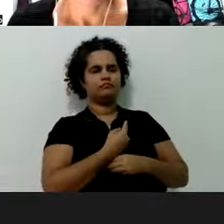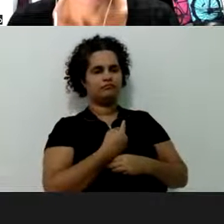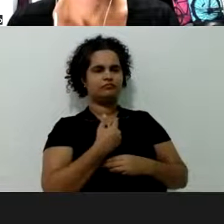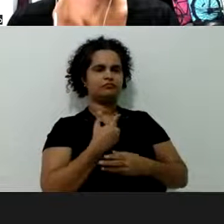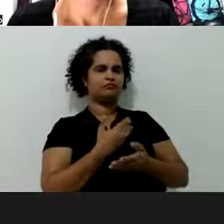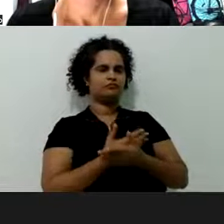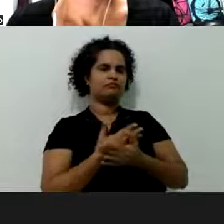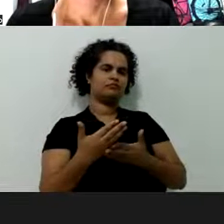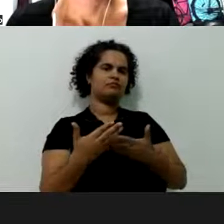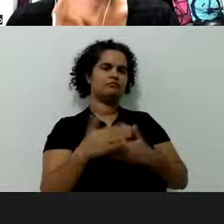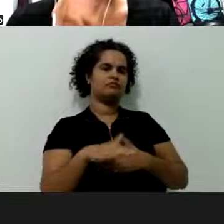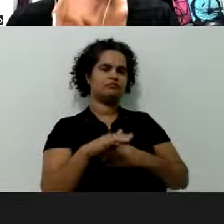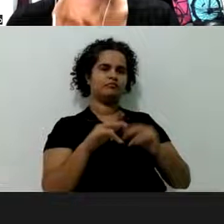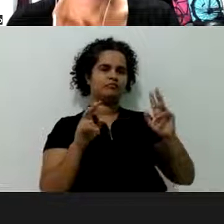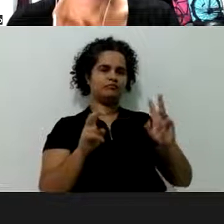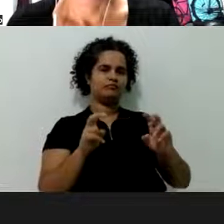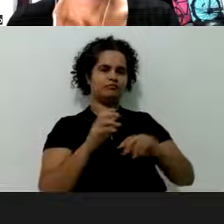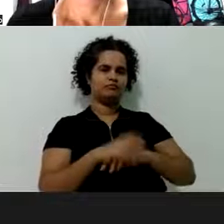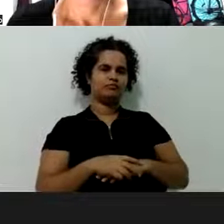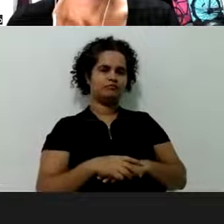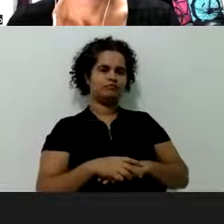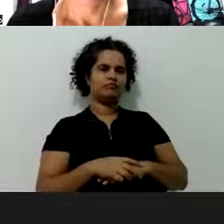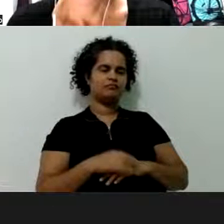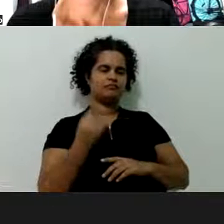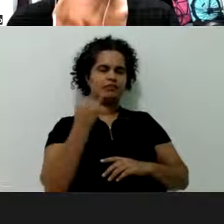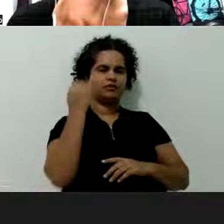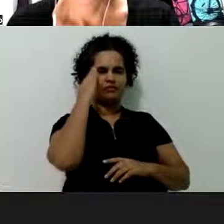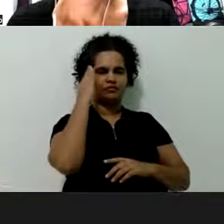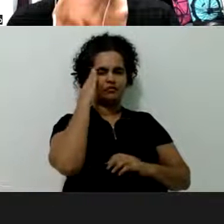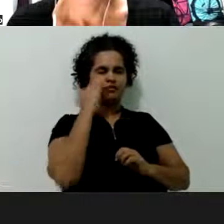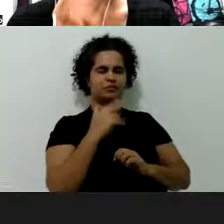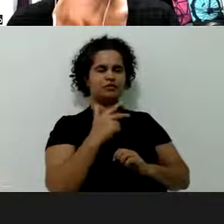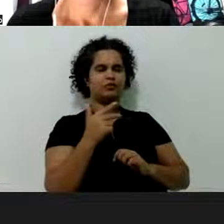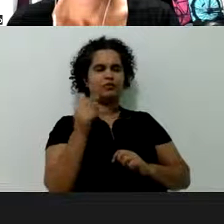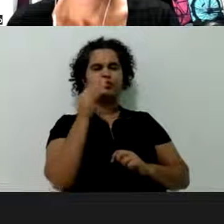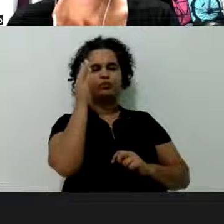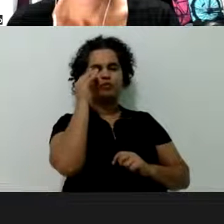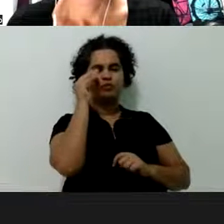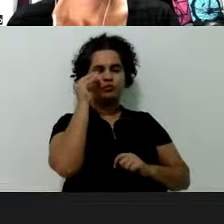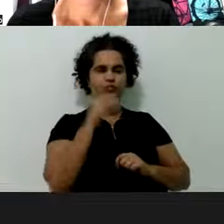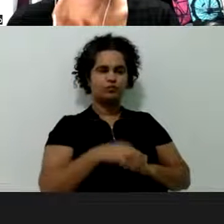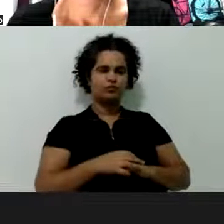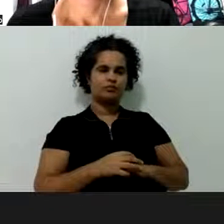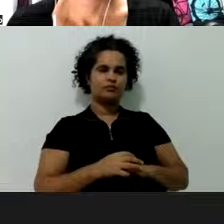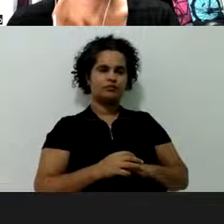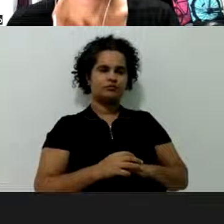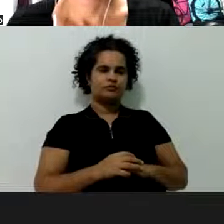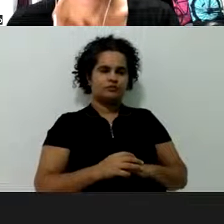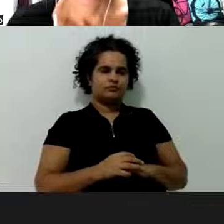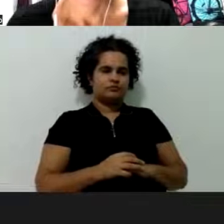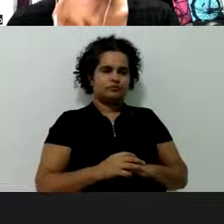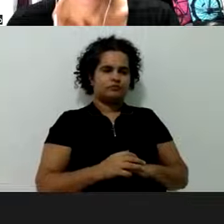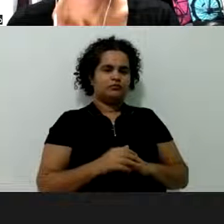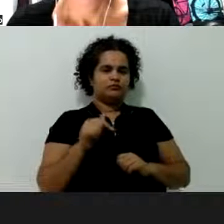no assunto. É muito importante saber. Uma coisa que eu fico muito curioso, que tem aumentado muito o volume aqui na